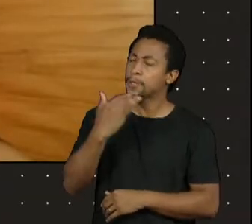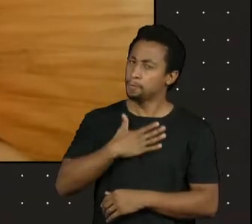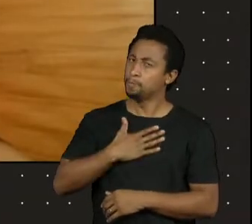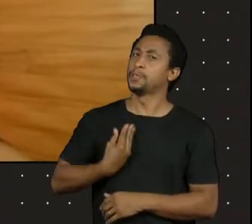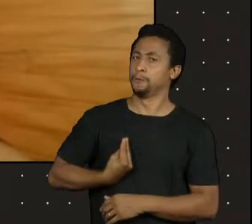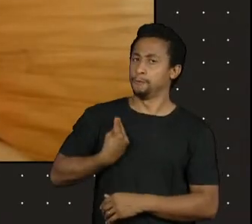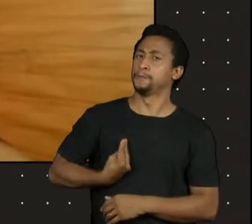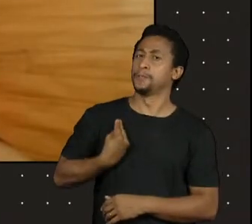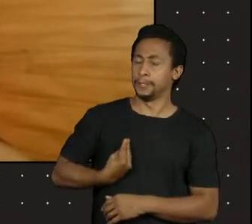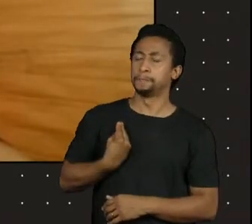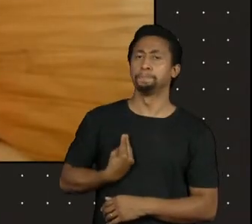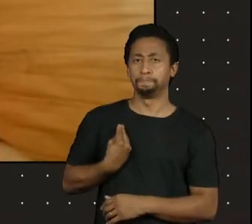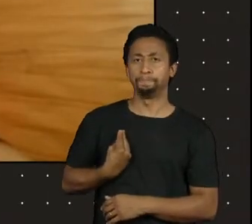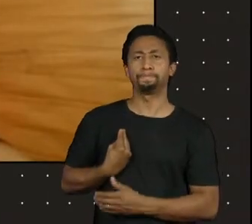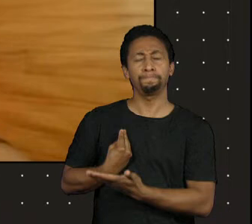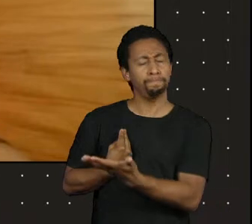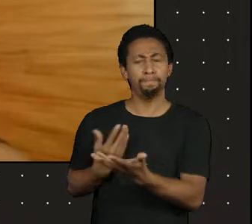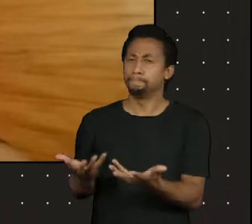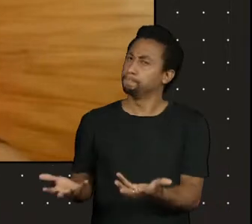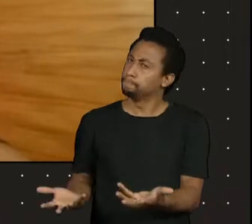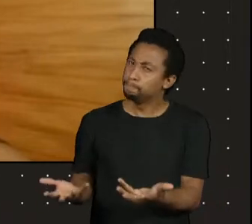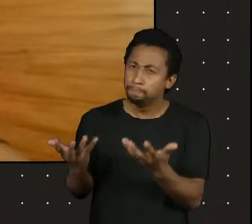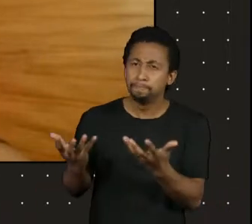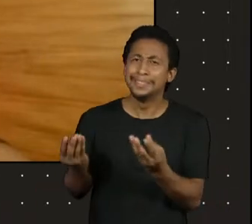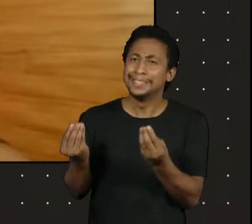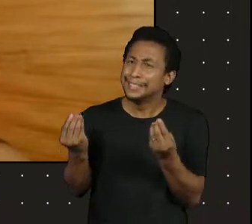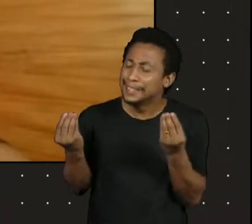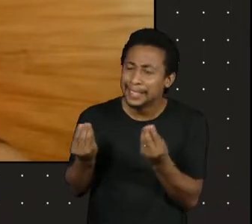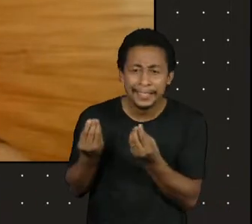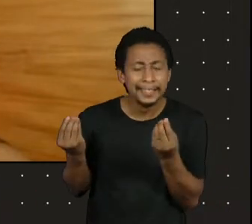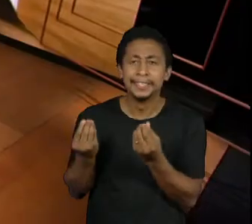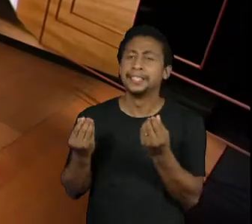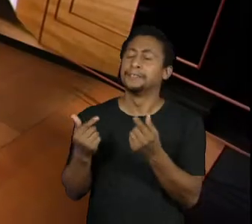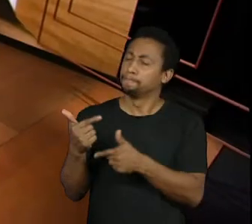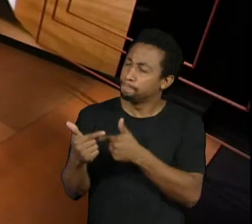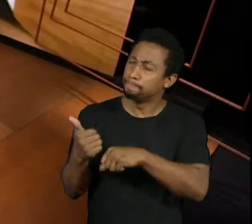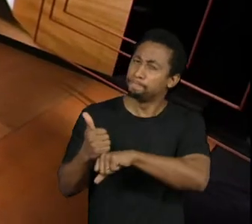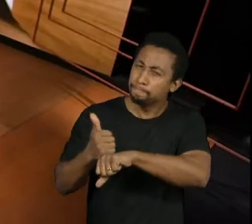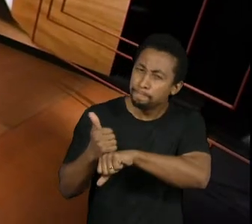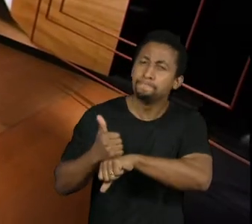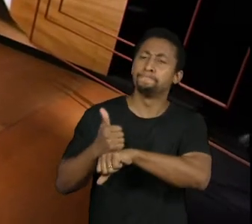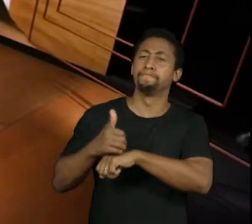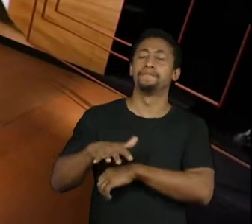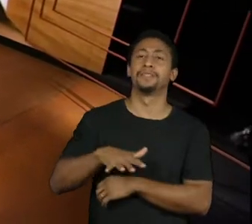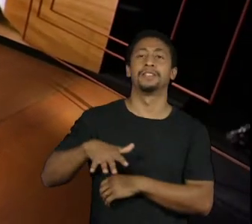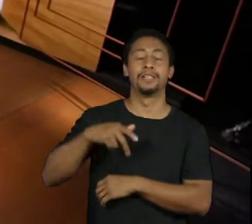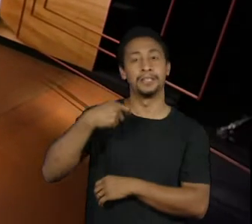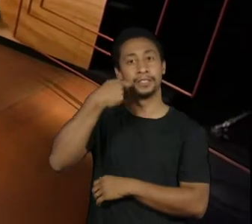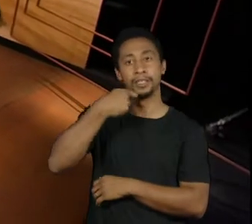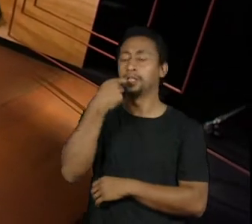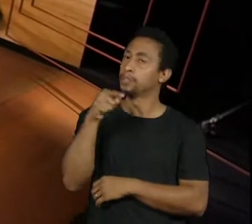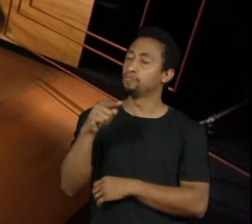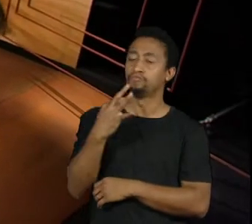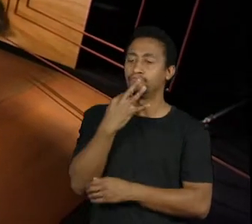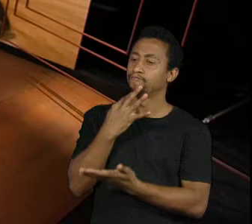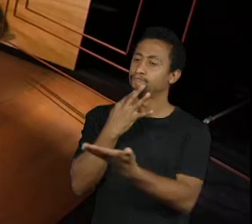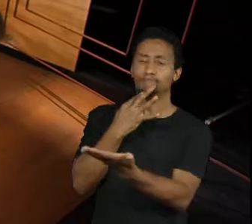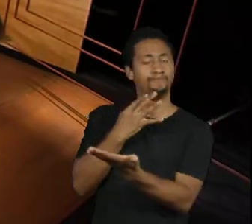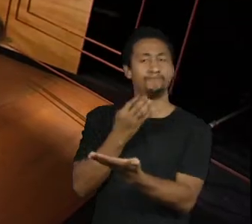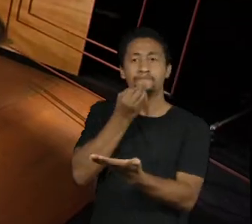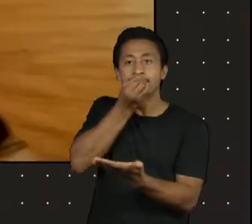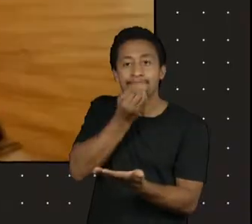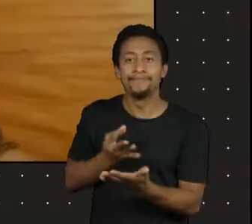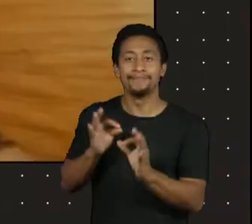de grande sensibilidade artística, né? Uma das maiores que eu encontrei na minha